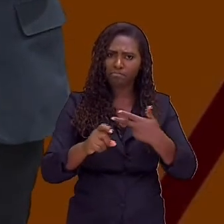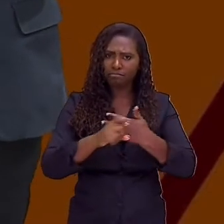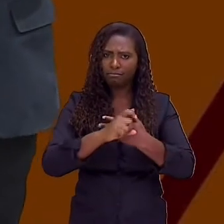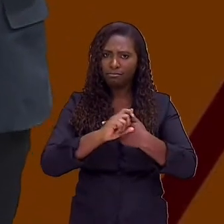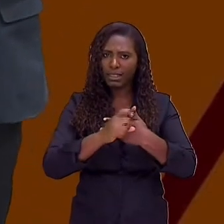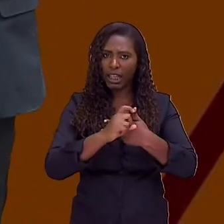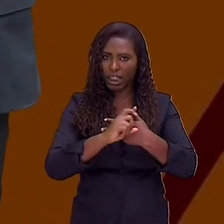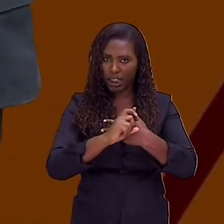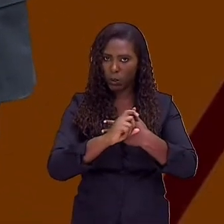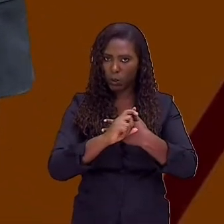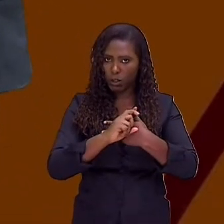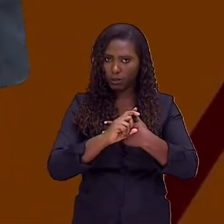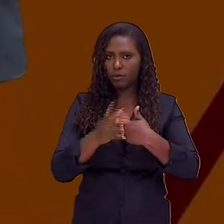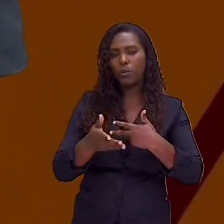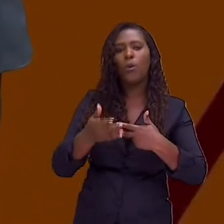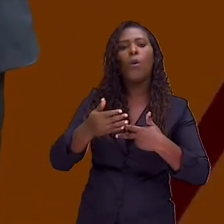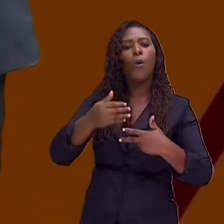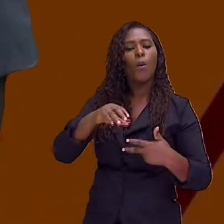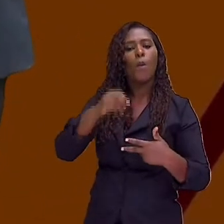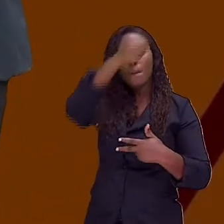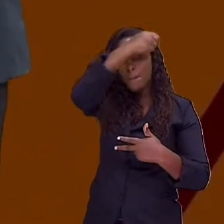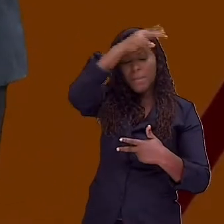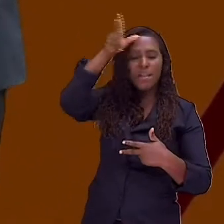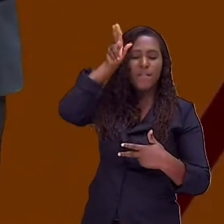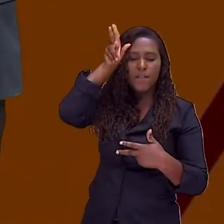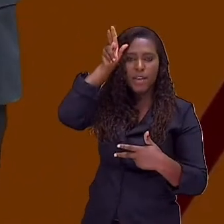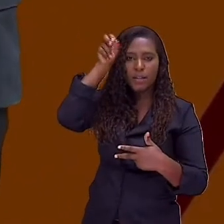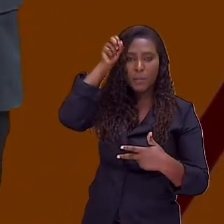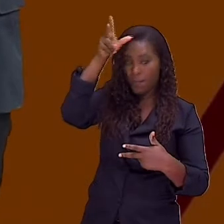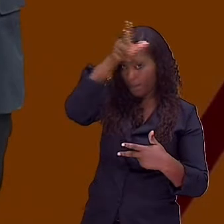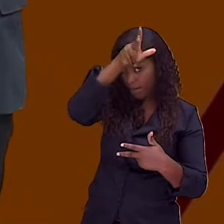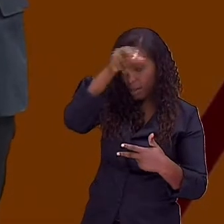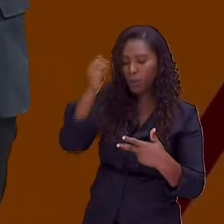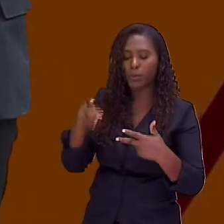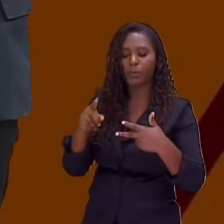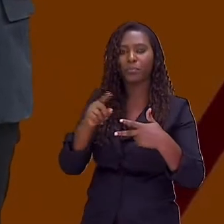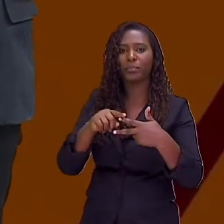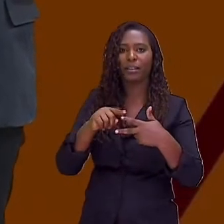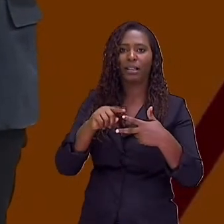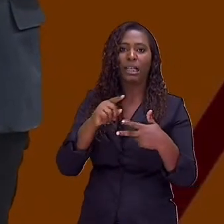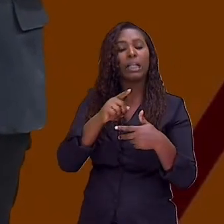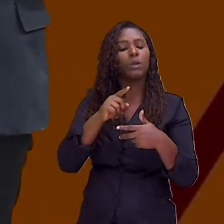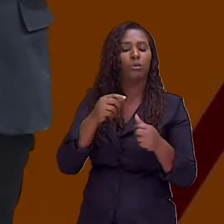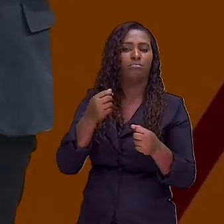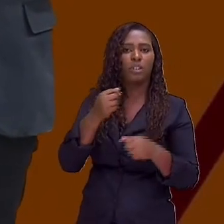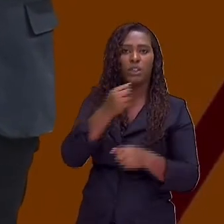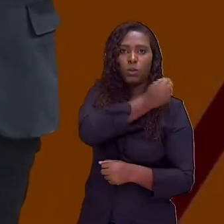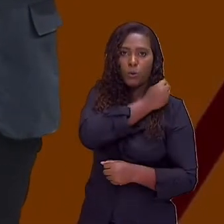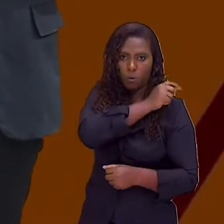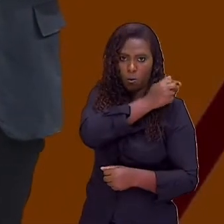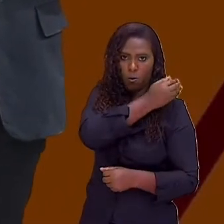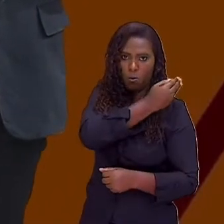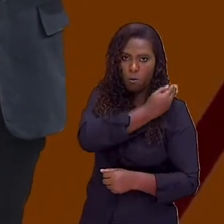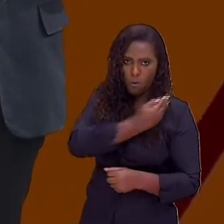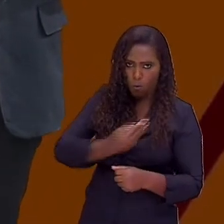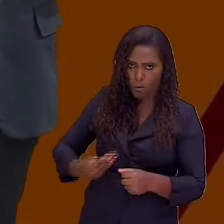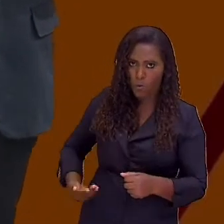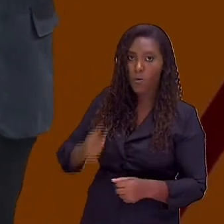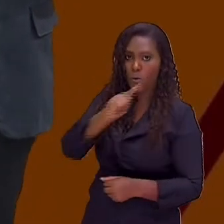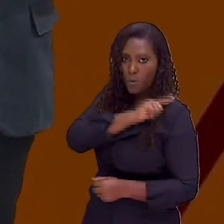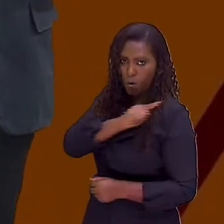estadual, os governadores, federal é o presidente, porque somos países de presidencialista,